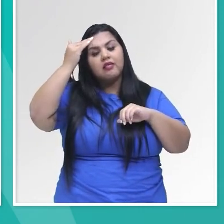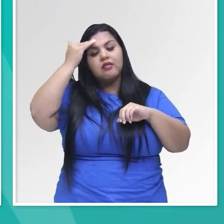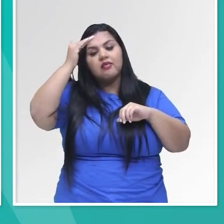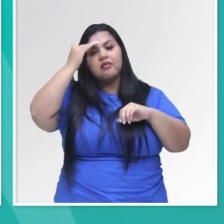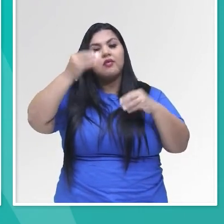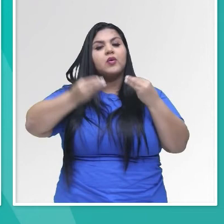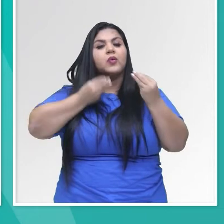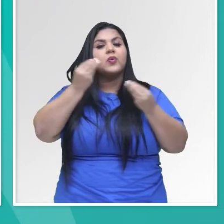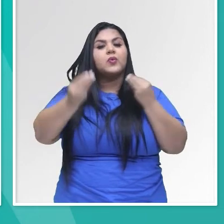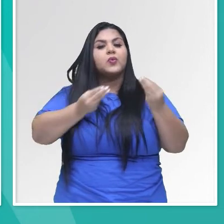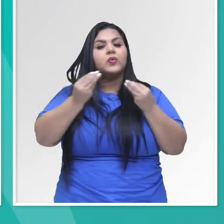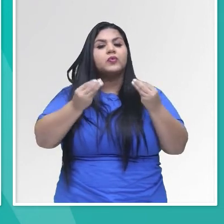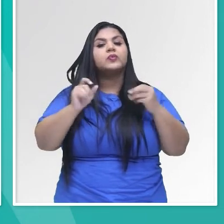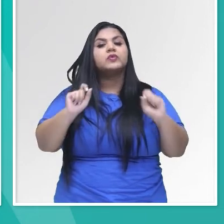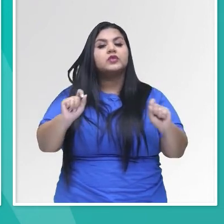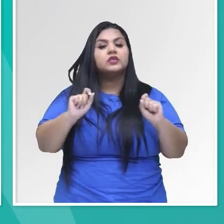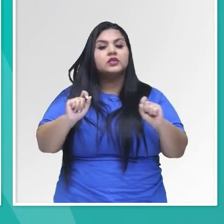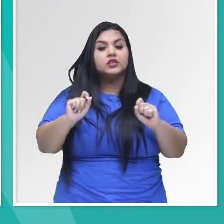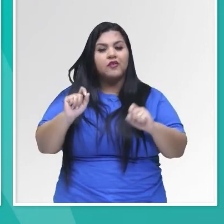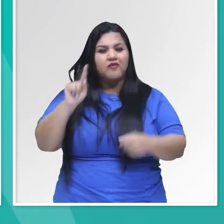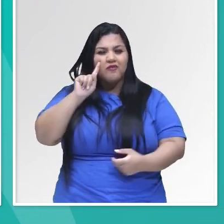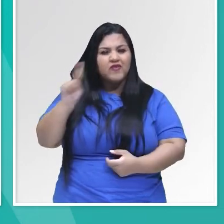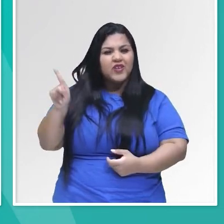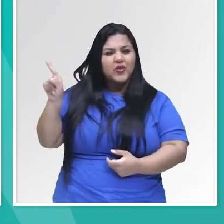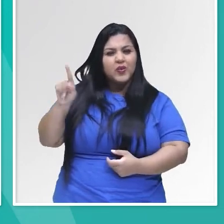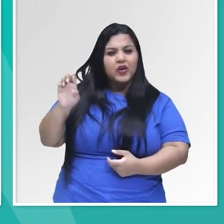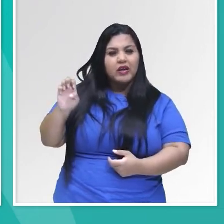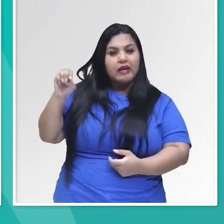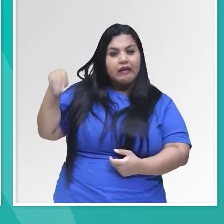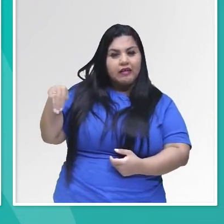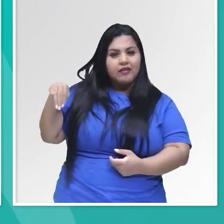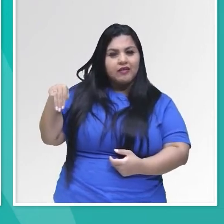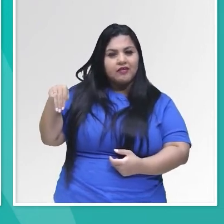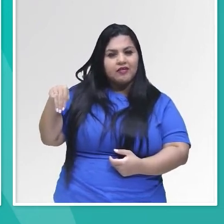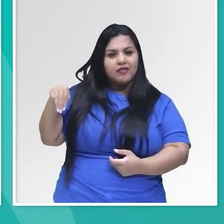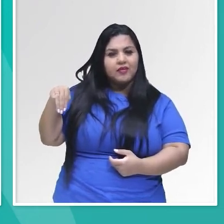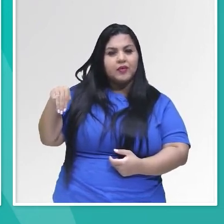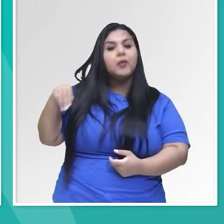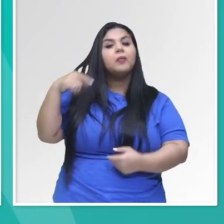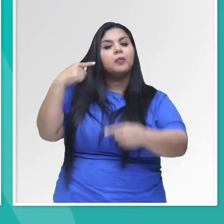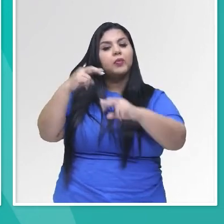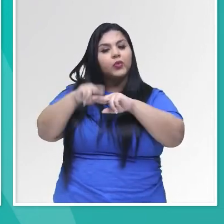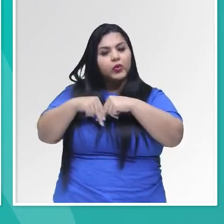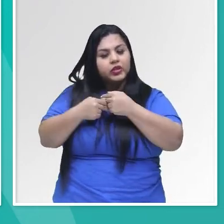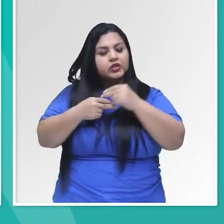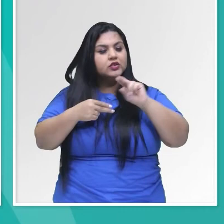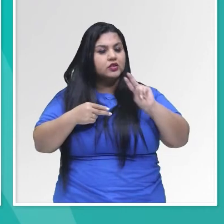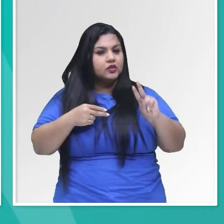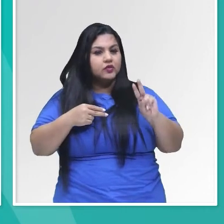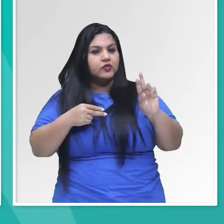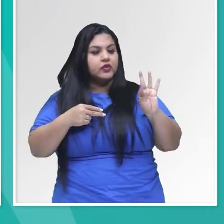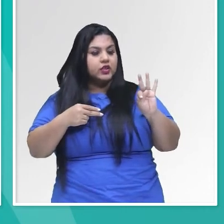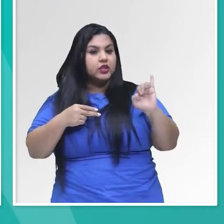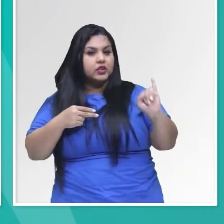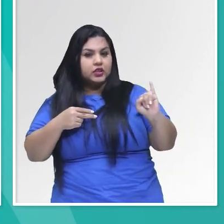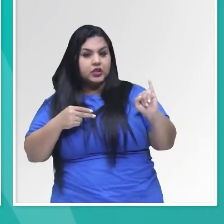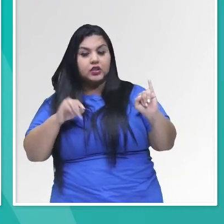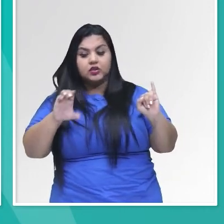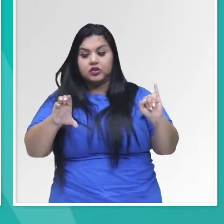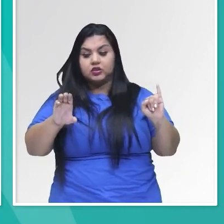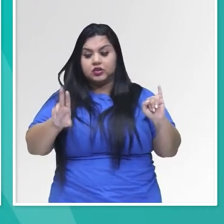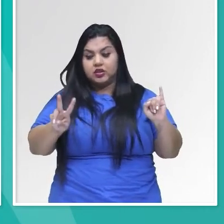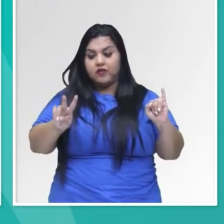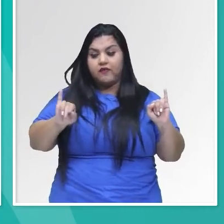ideia. Olha aqui a preposição. Por isso que ele é um verbo transitivo indireto. CVI significa o quê? CVI é o